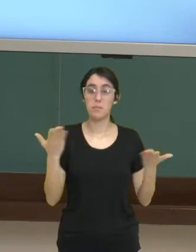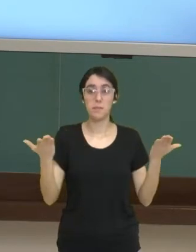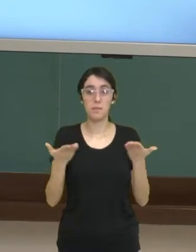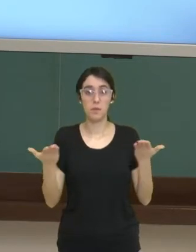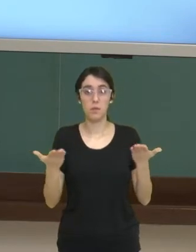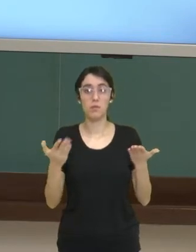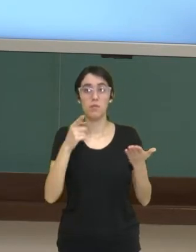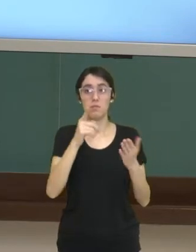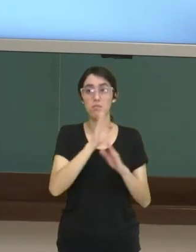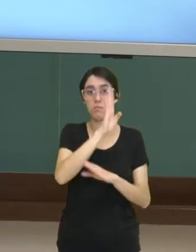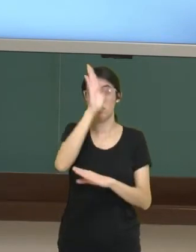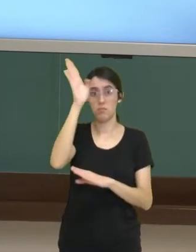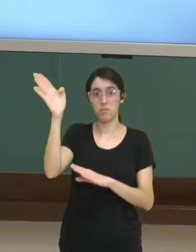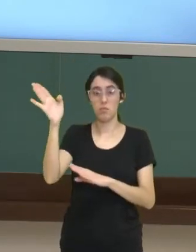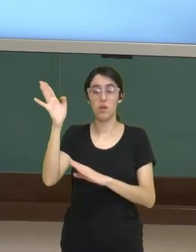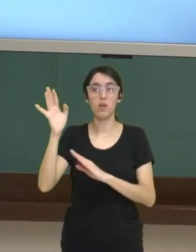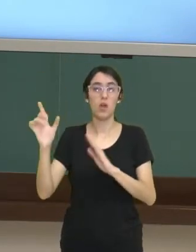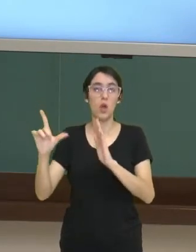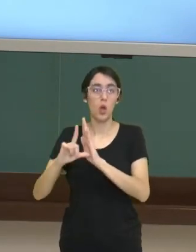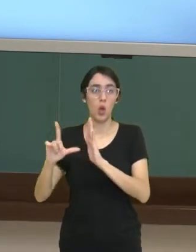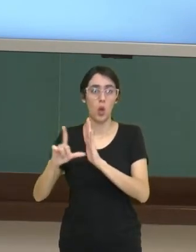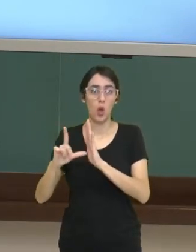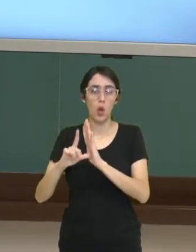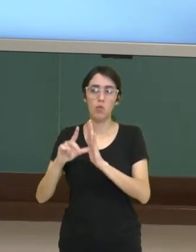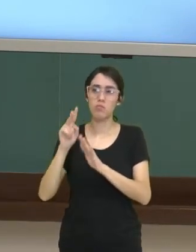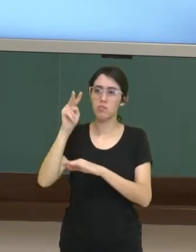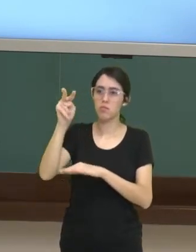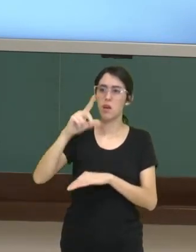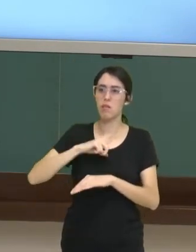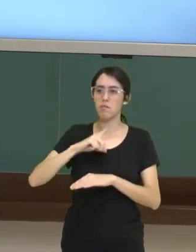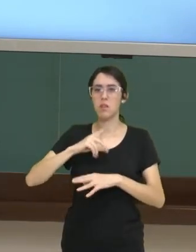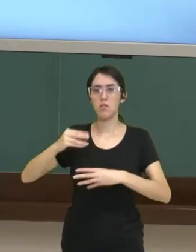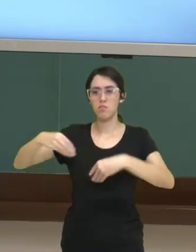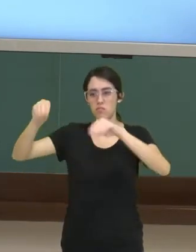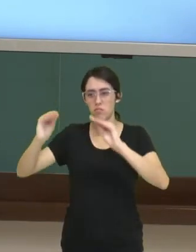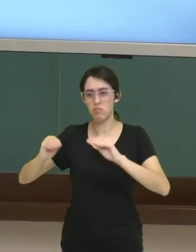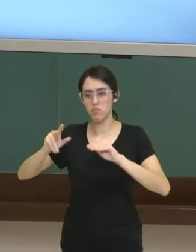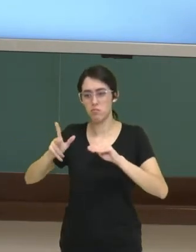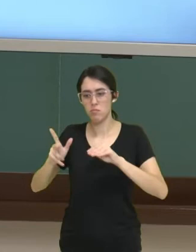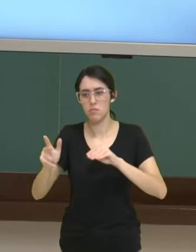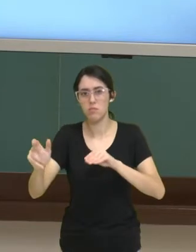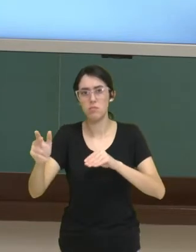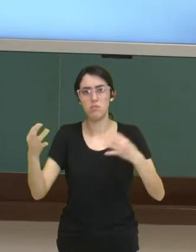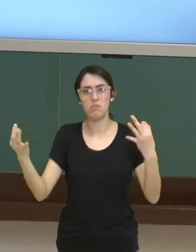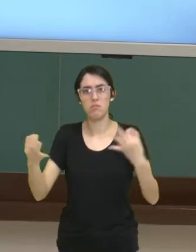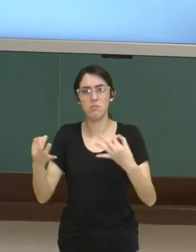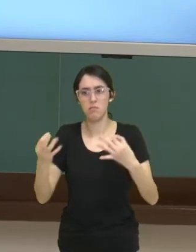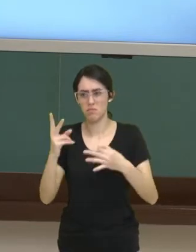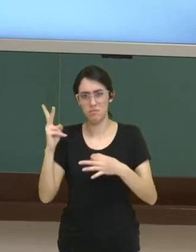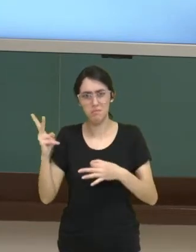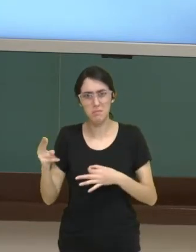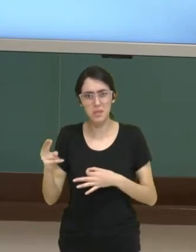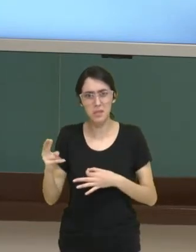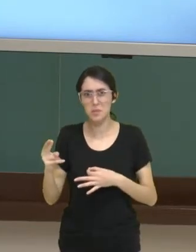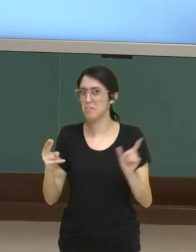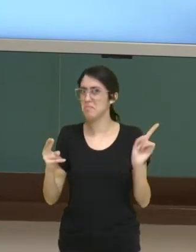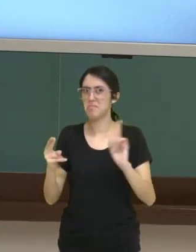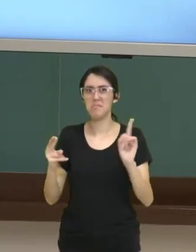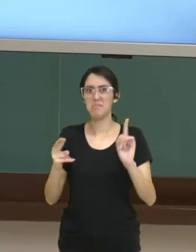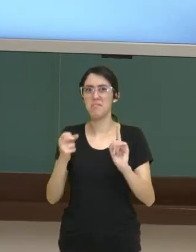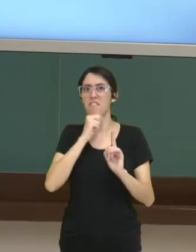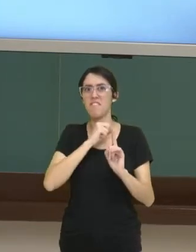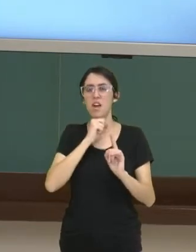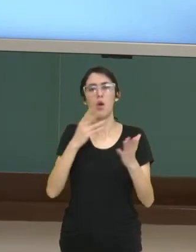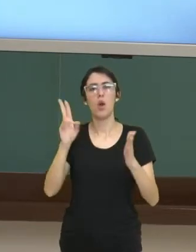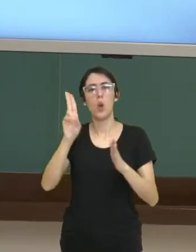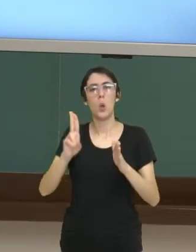grande confecção, eles são cortados tecidos exatamente, não a tesoura mais, usando exatamente o laser. Além de